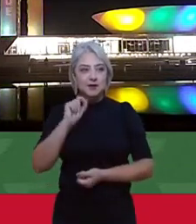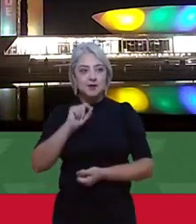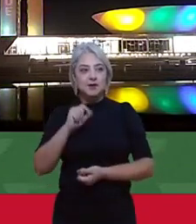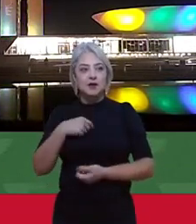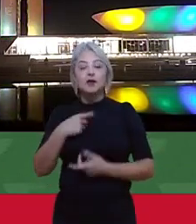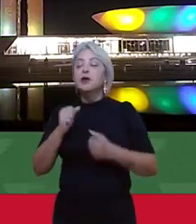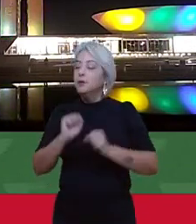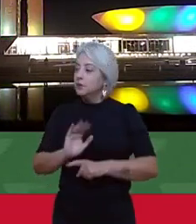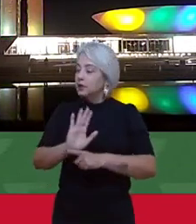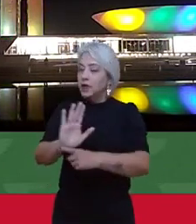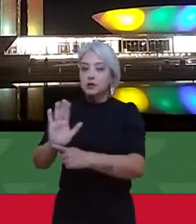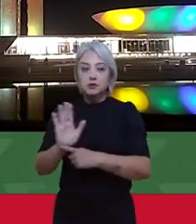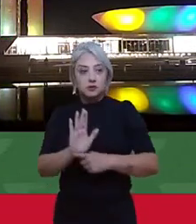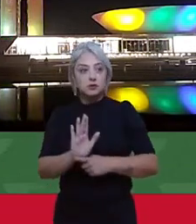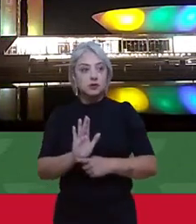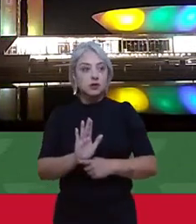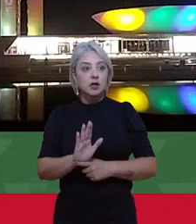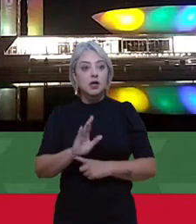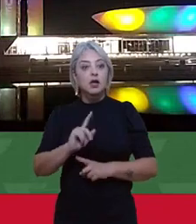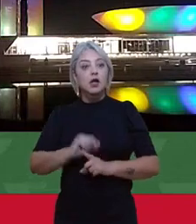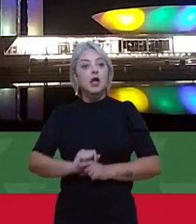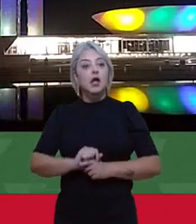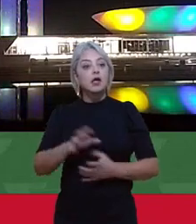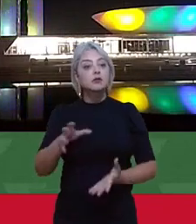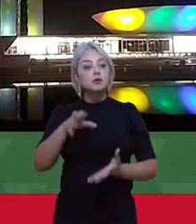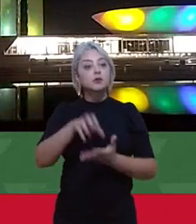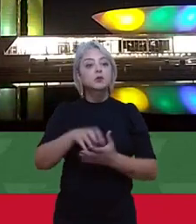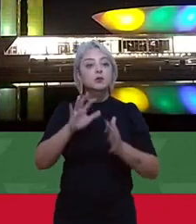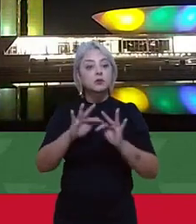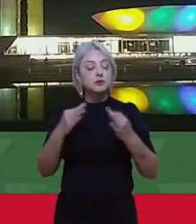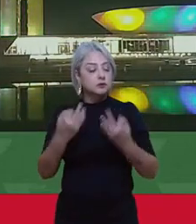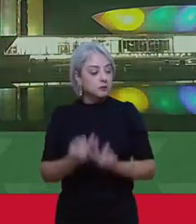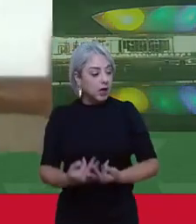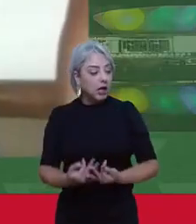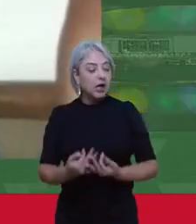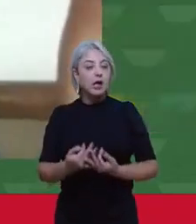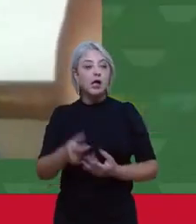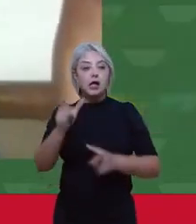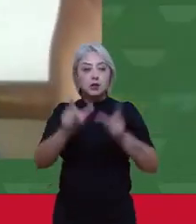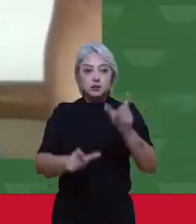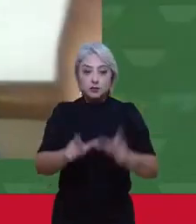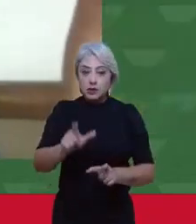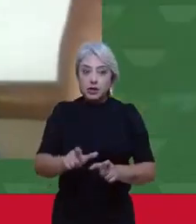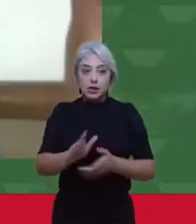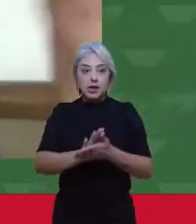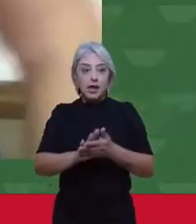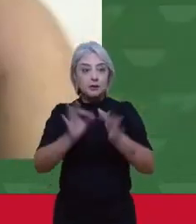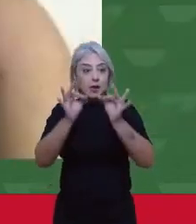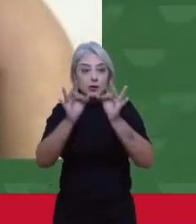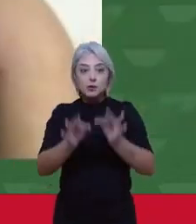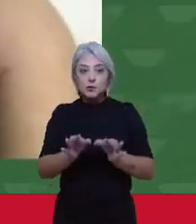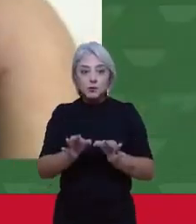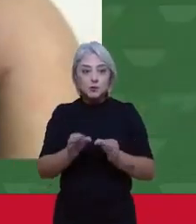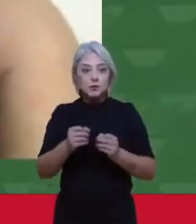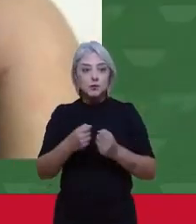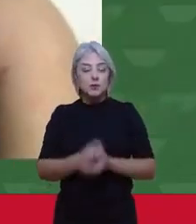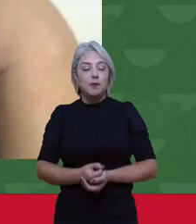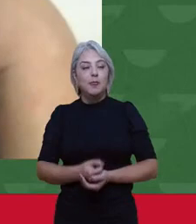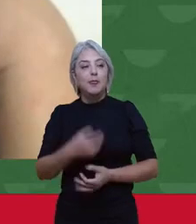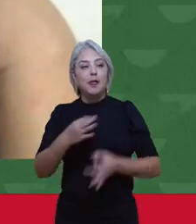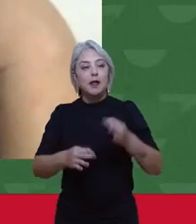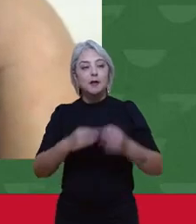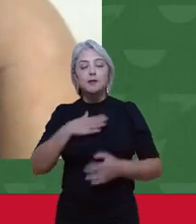que a gente puder ajudar, essa questão do núcleo familiar ser estabelecido do jeito que é, nada mais justo. Minha